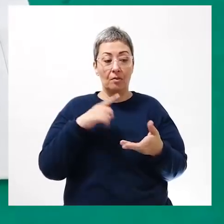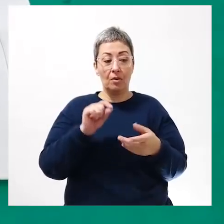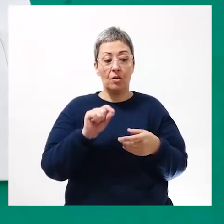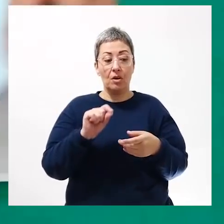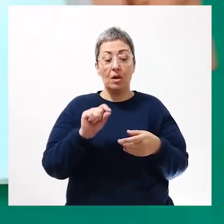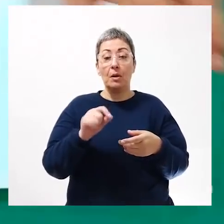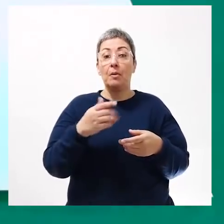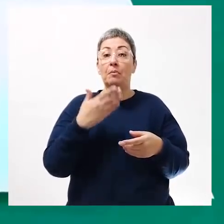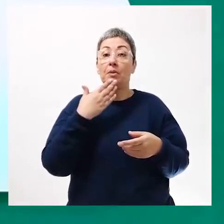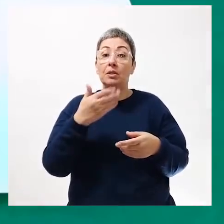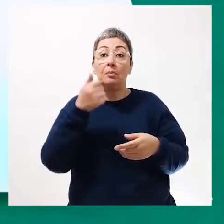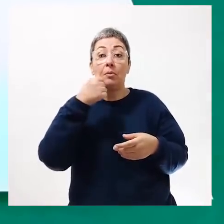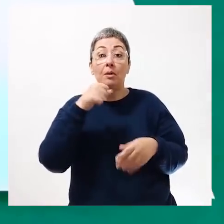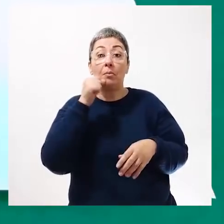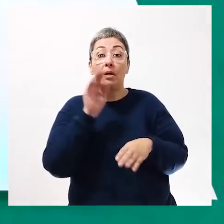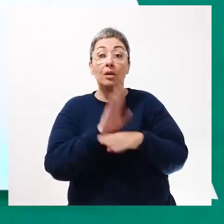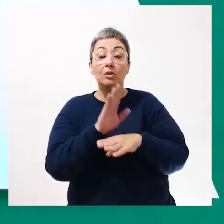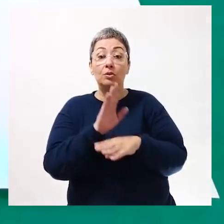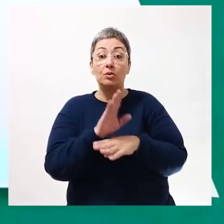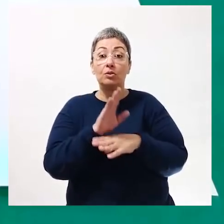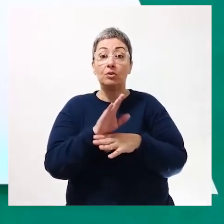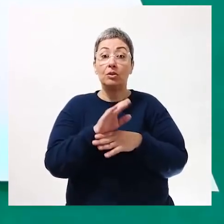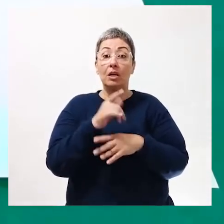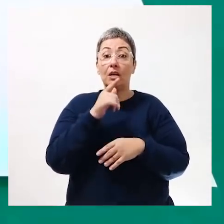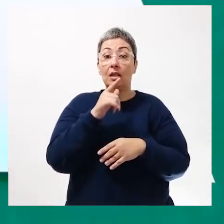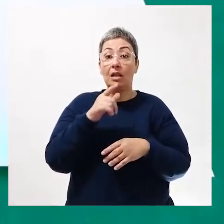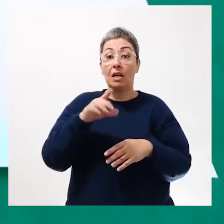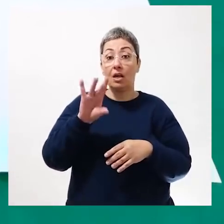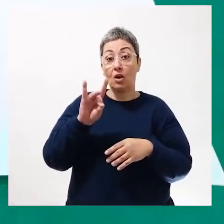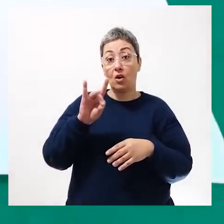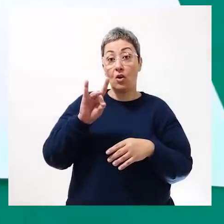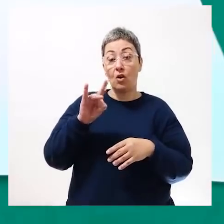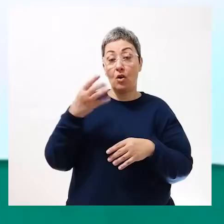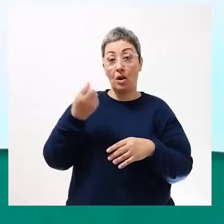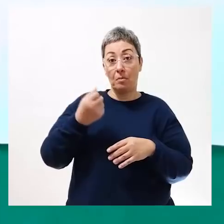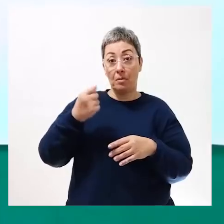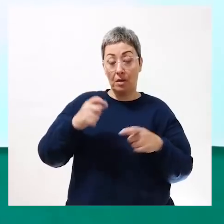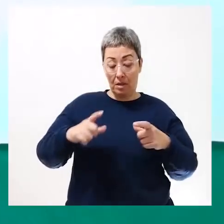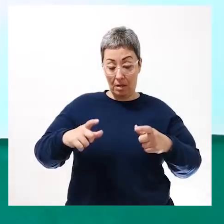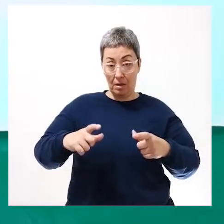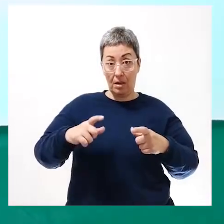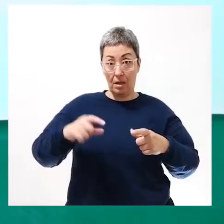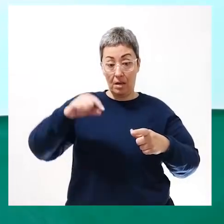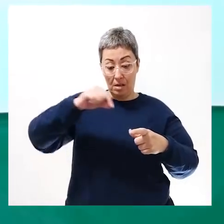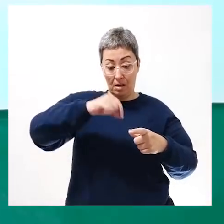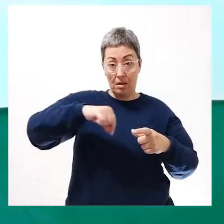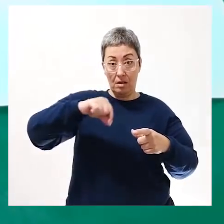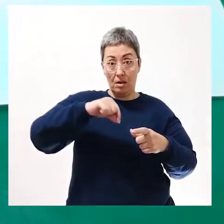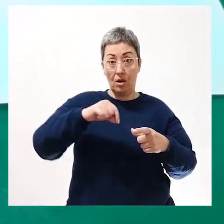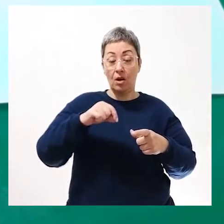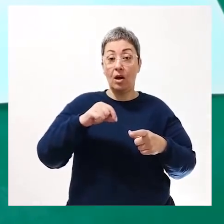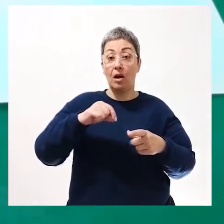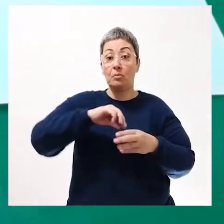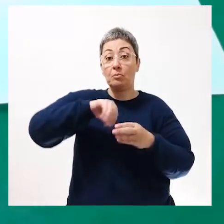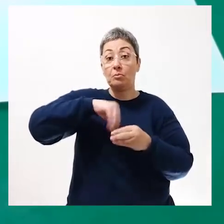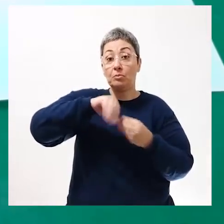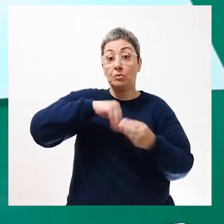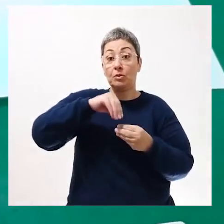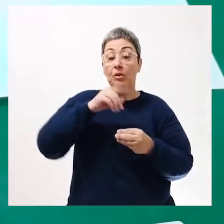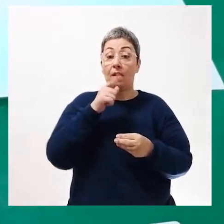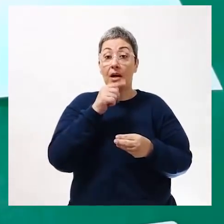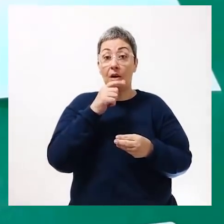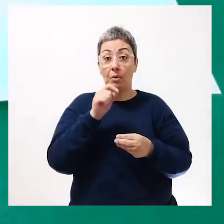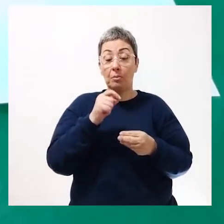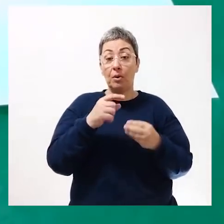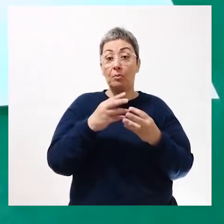Essa parte eu vou pedir para a mamãe fazer. Mamãe, coloca um pouquinho de cola branca num pirex com um pouquinho de